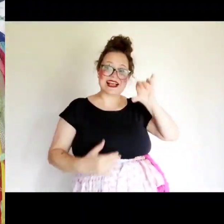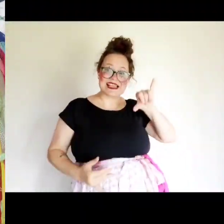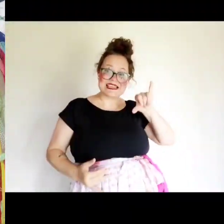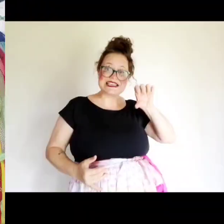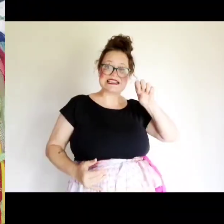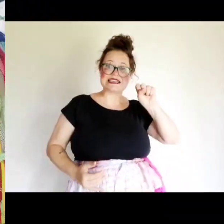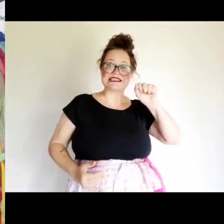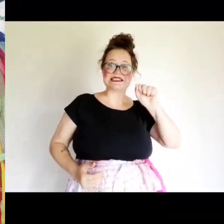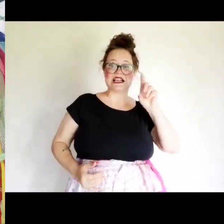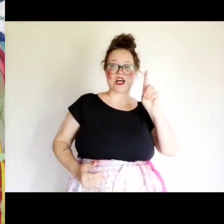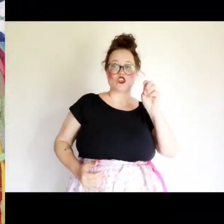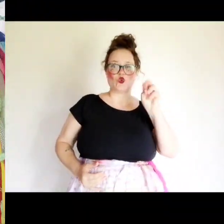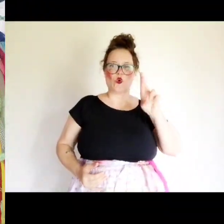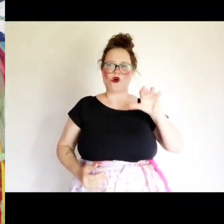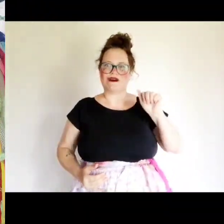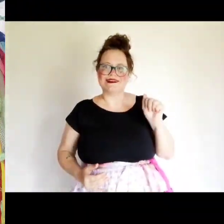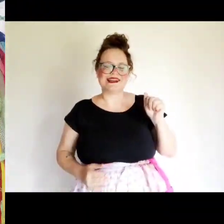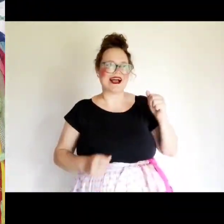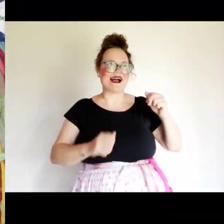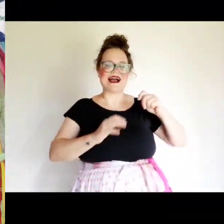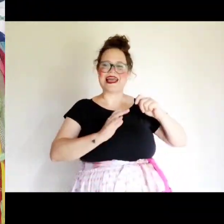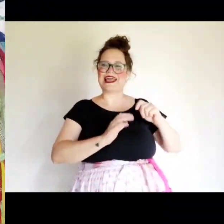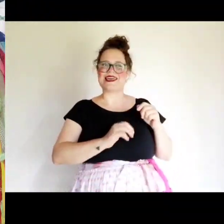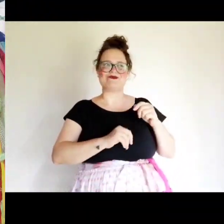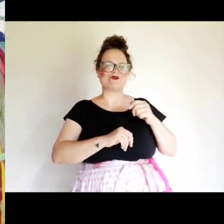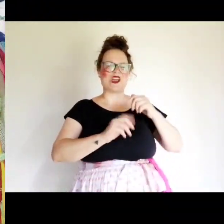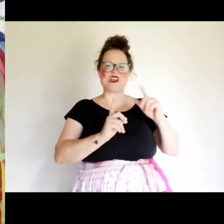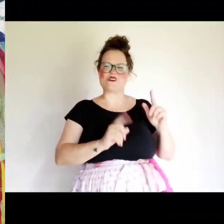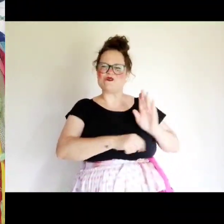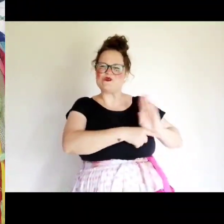esse clipe maravilhoso, pelas fotos incríveis.